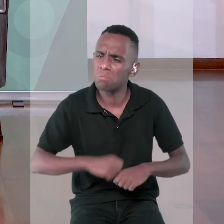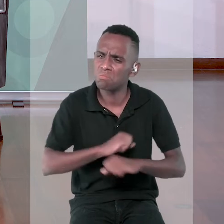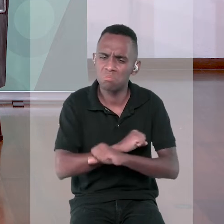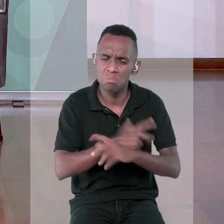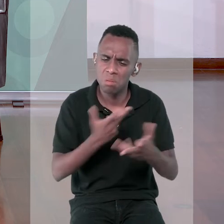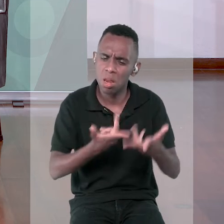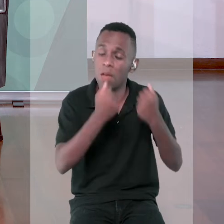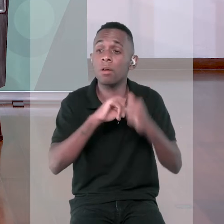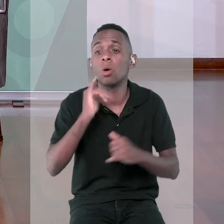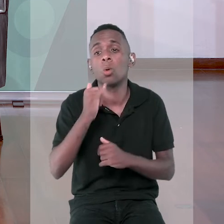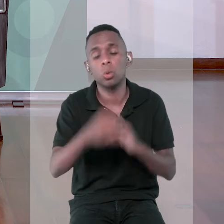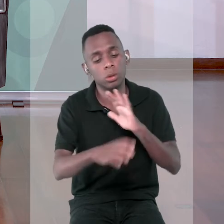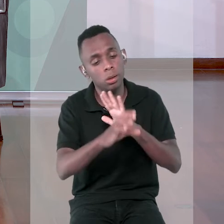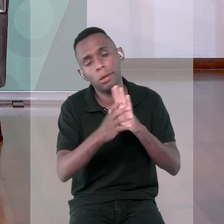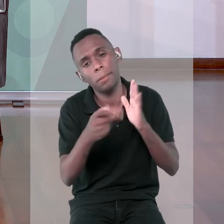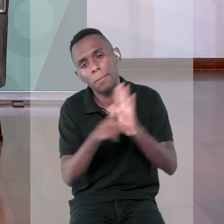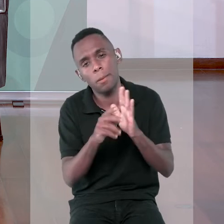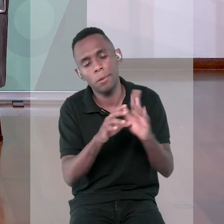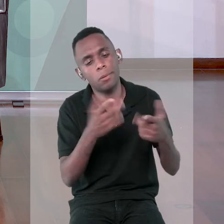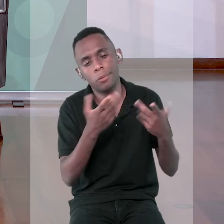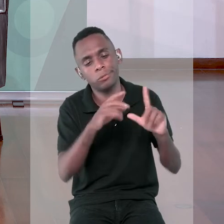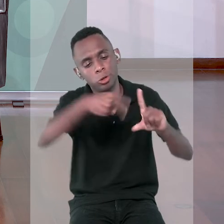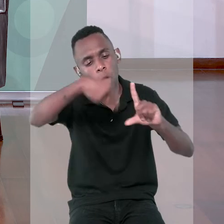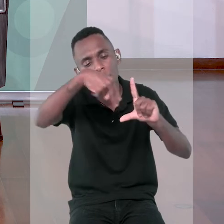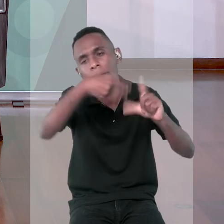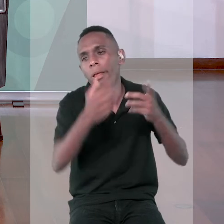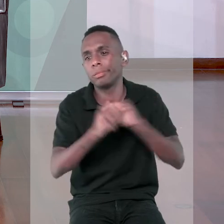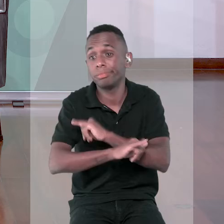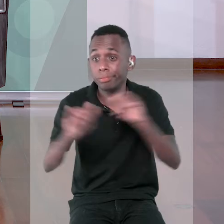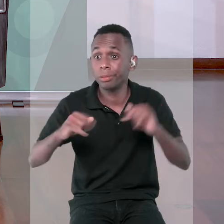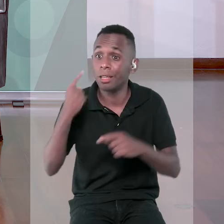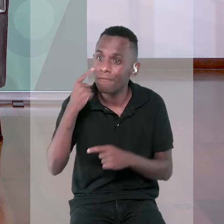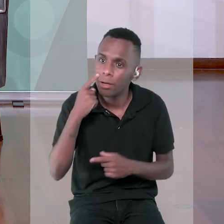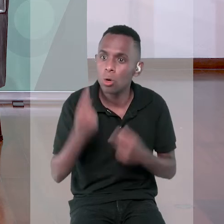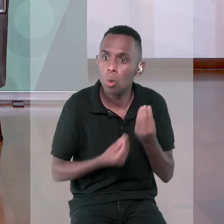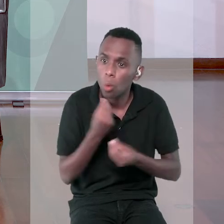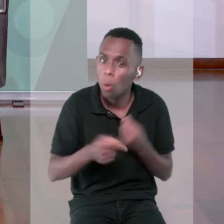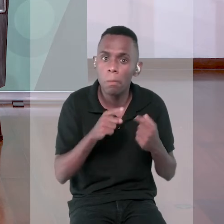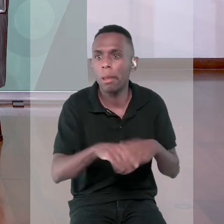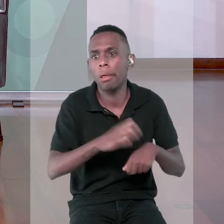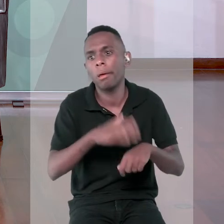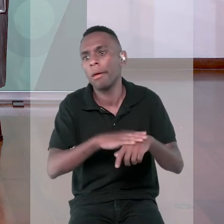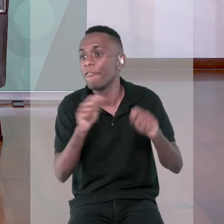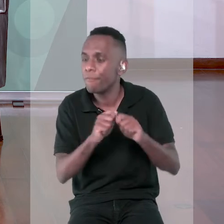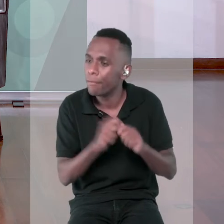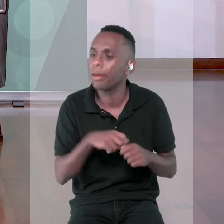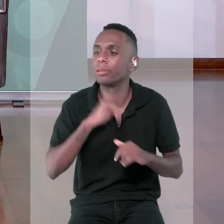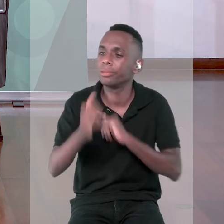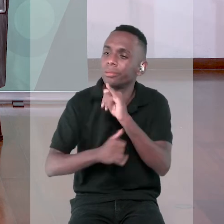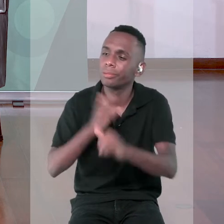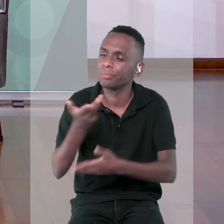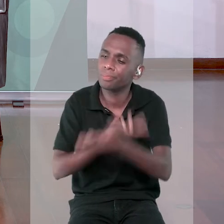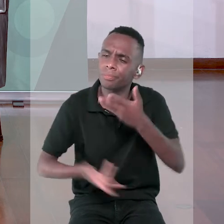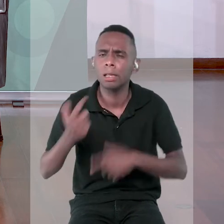dia, estava pensando que eu estava contando capítulo de novela antigamente. Né? Você tem que ver o que a Joana d'Arc fez, né? Porque a